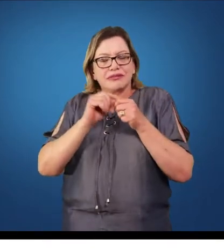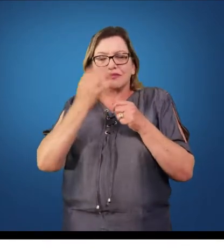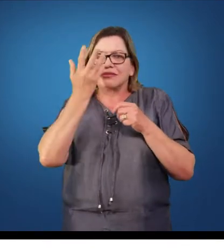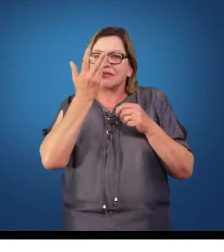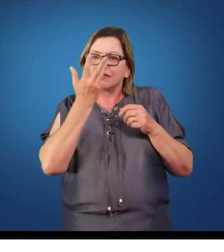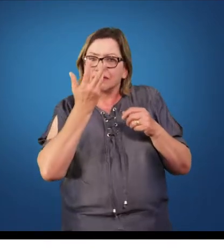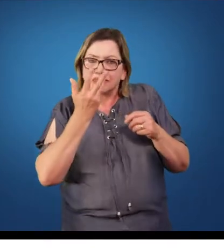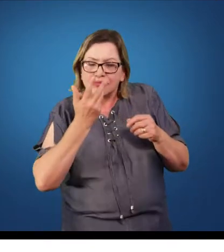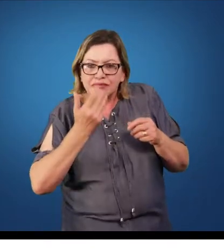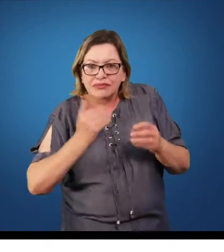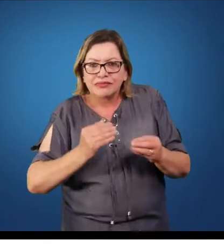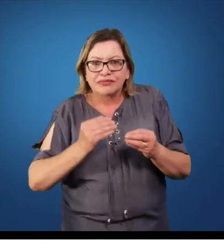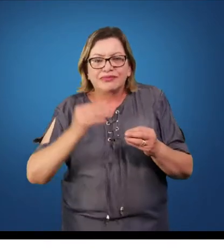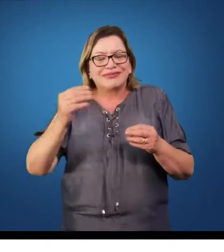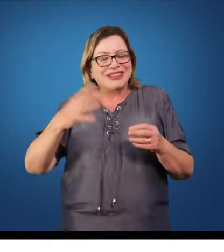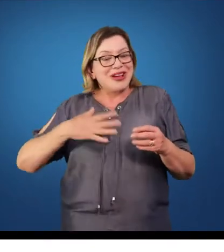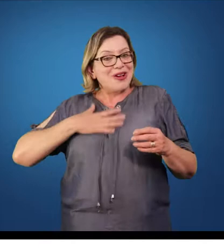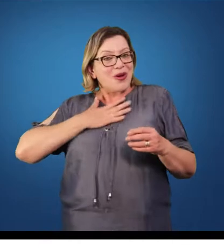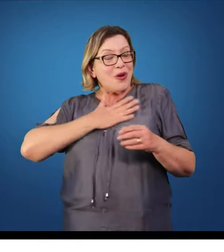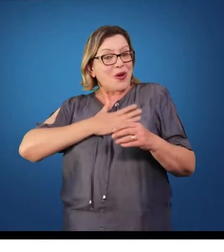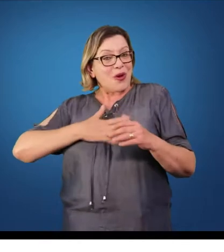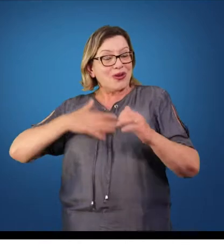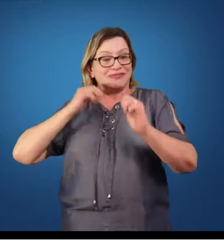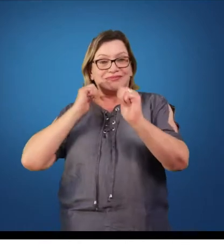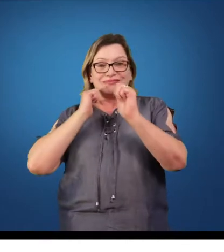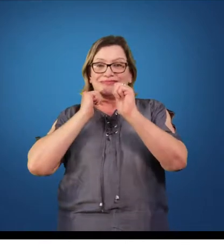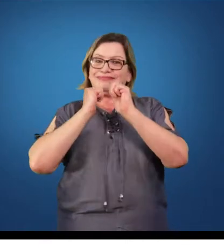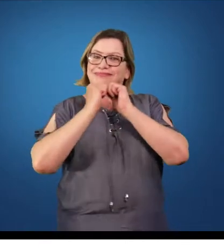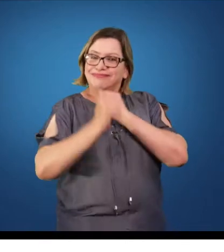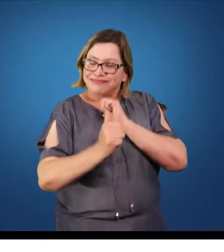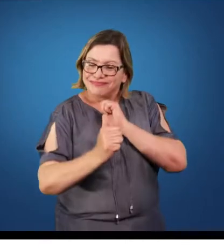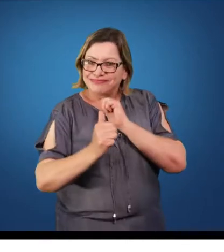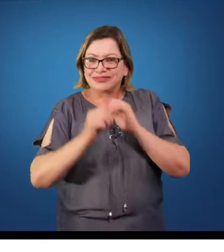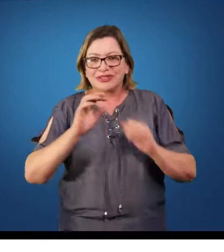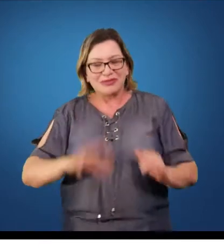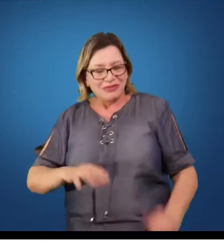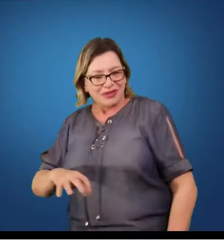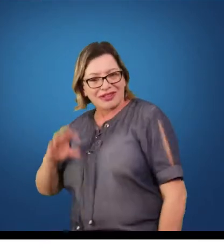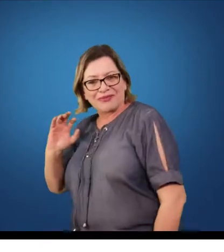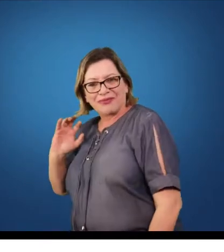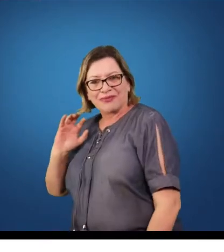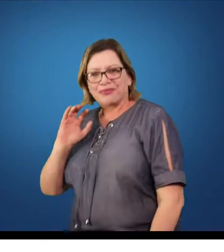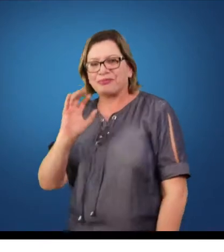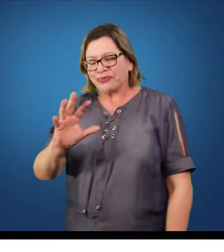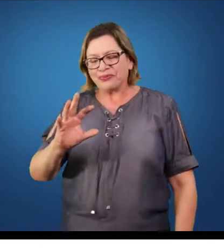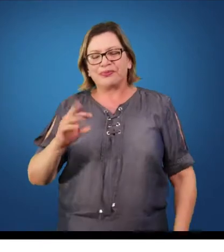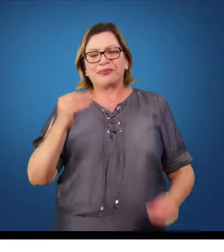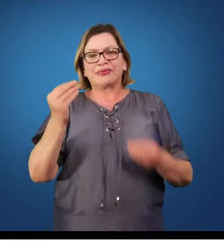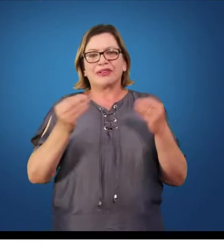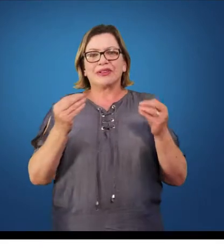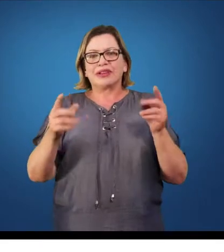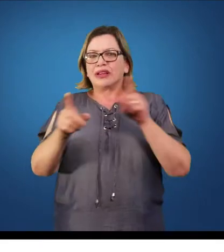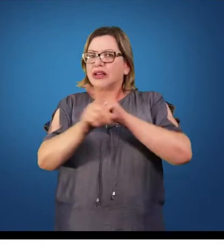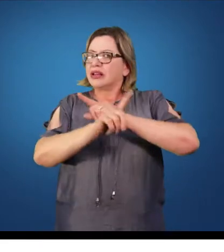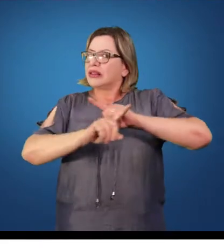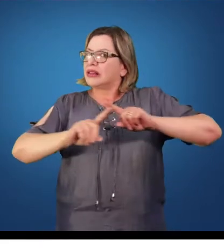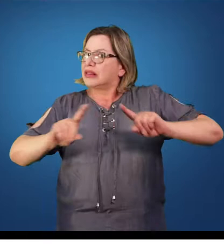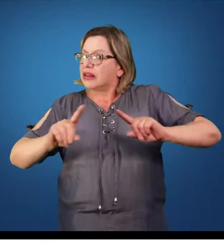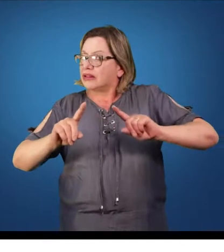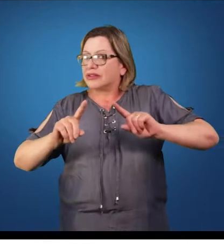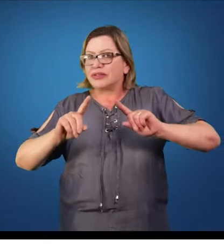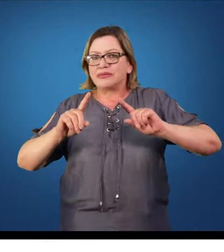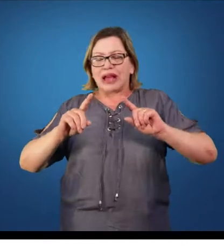essas crianças tenham gosto, tomem gosto pela prática da modalidade de handebol, certo? Não